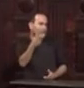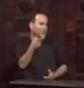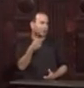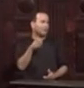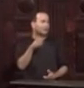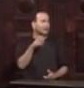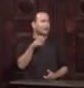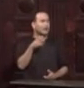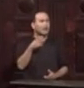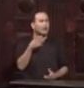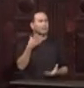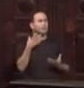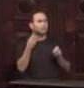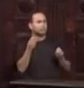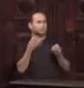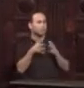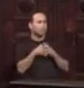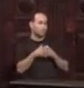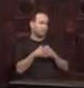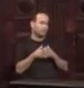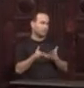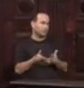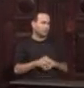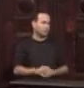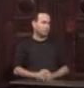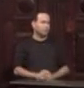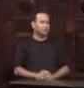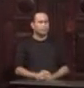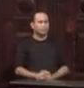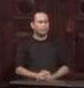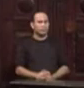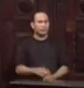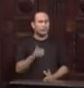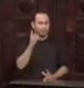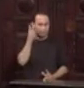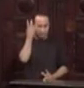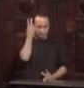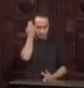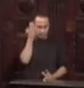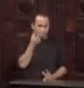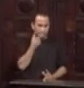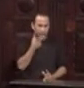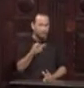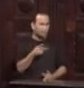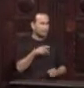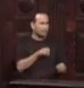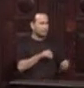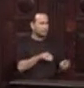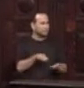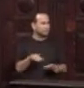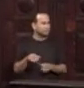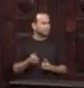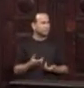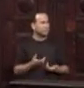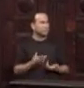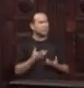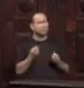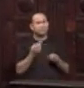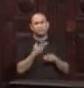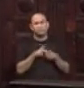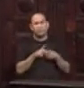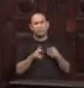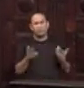de muita turbulência, deputado Eliomar Coelho, na educação estadual, muita turbulência, muitos